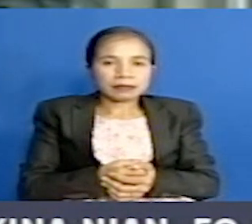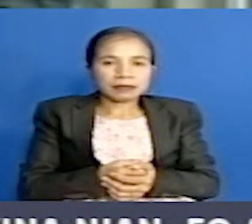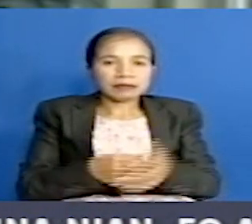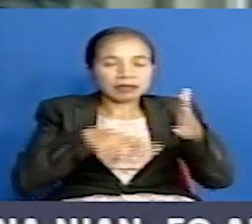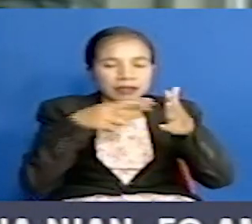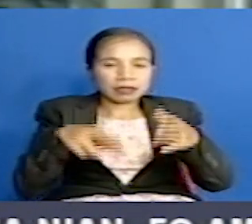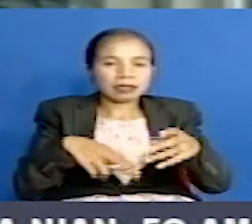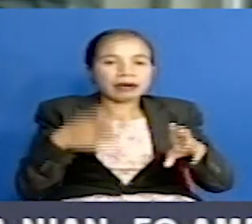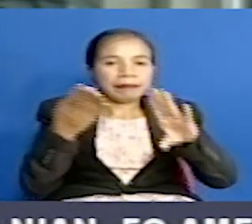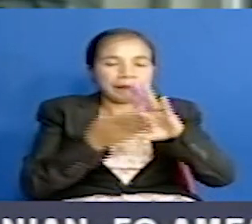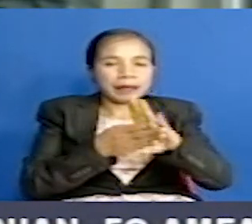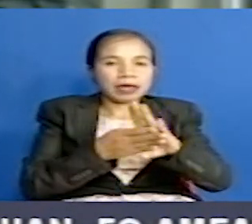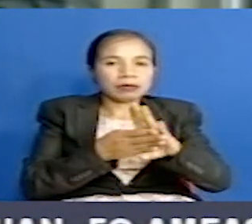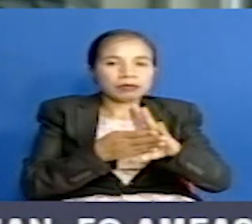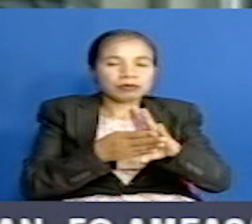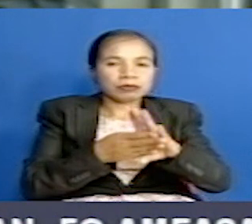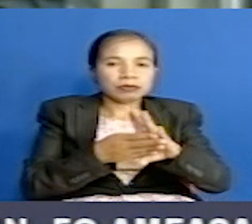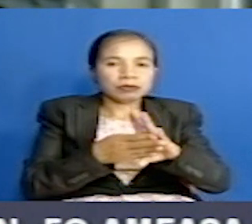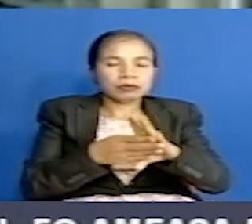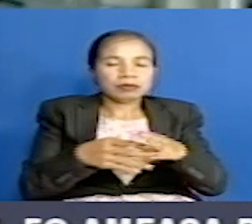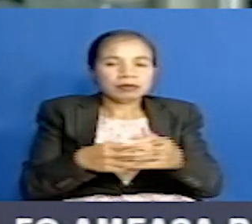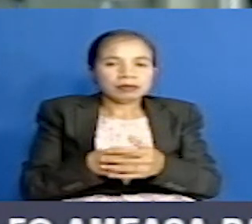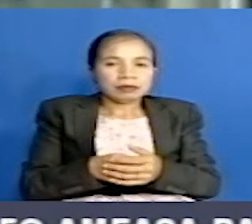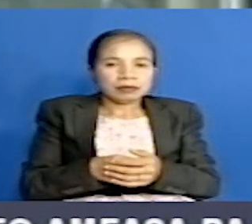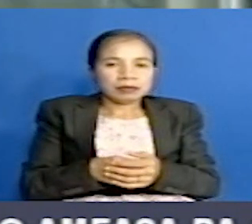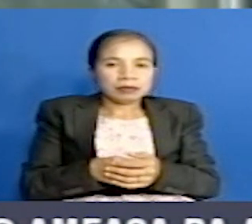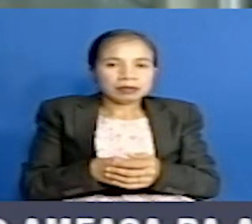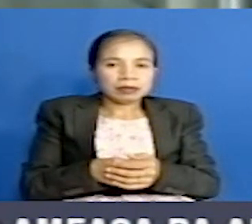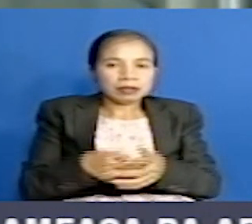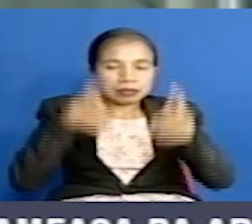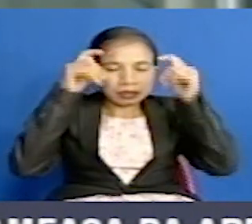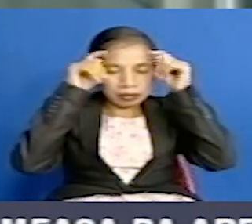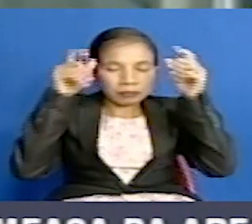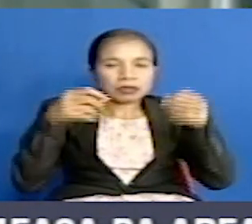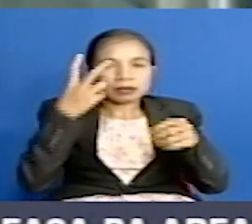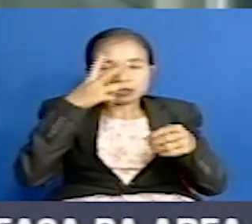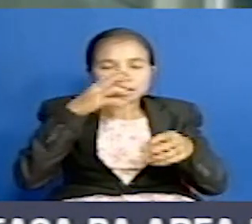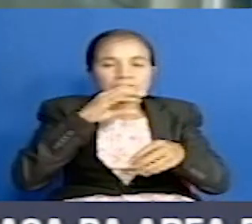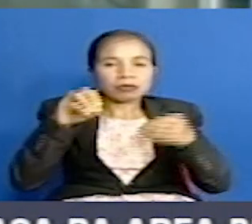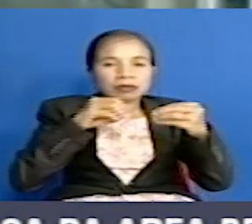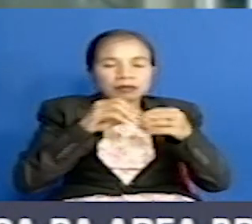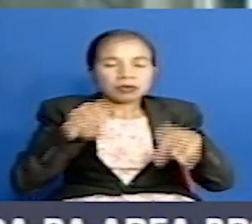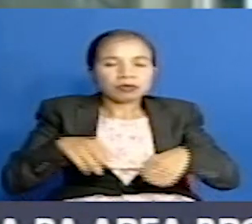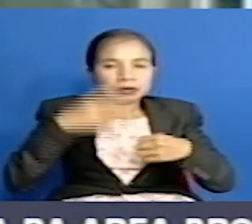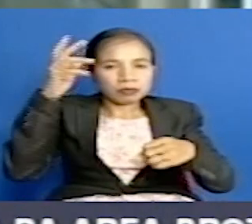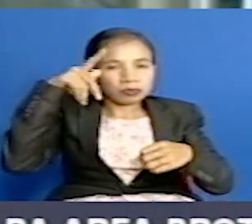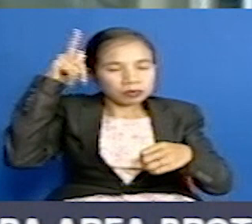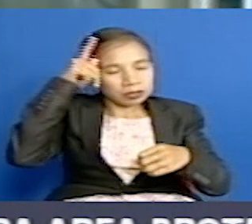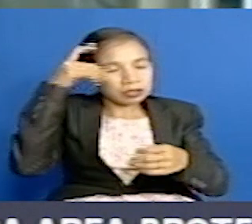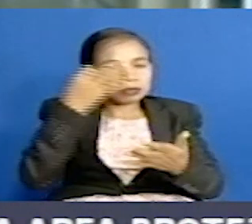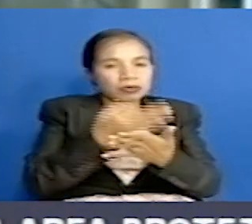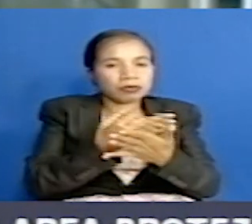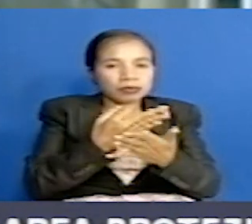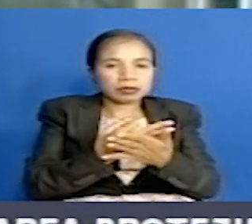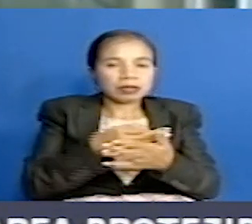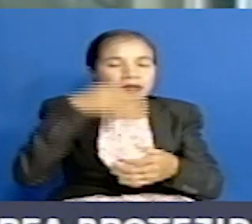E coloca como será, Banco Central nos apresenta esse cenário, quando a OINSA, política pública, relação ao orçamento do Estado,